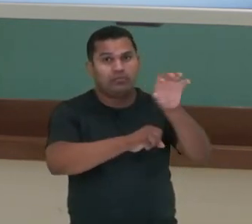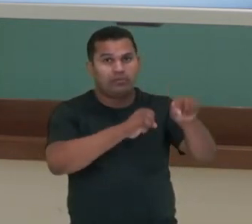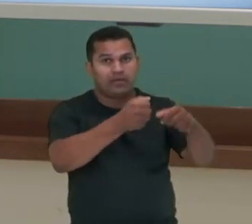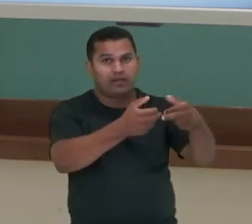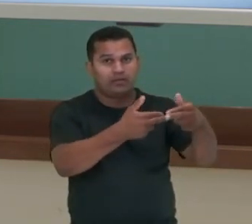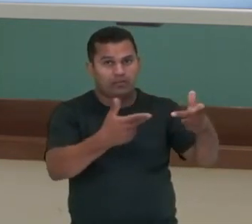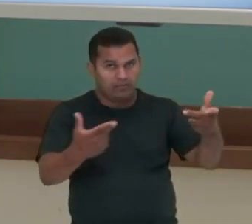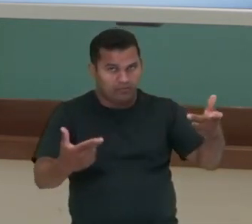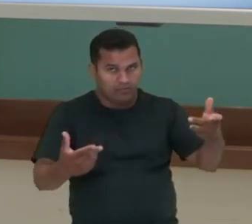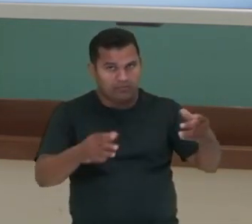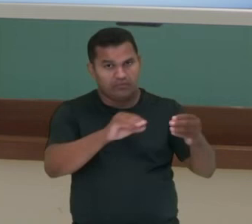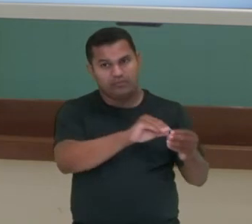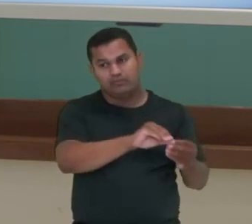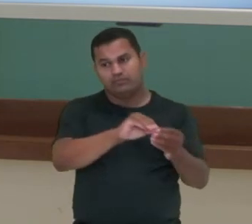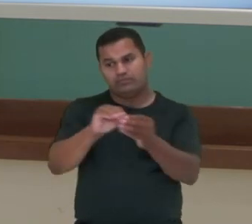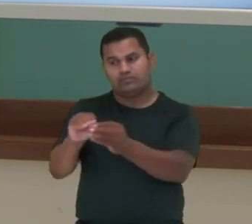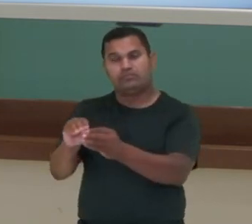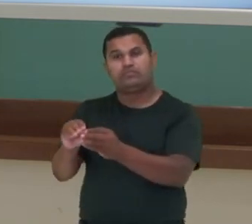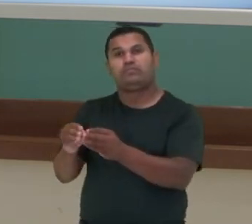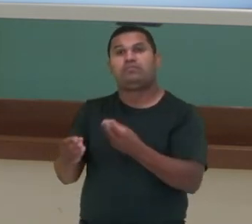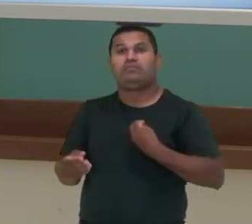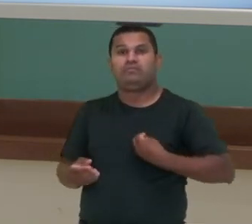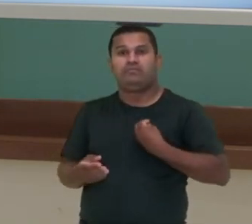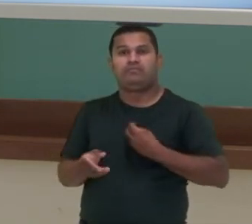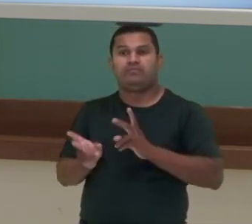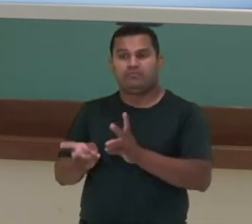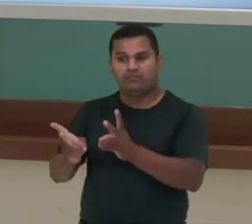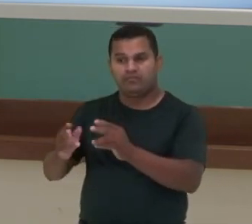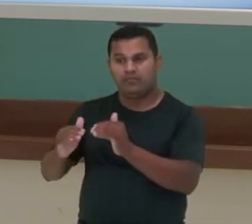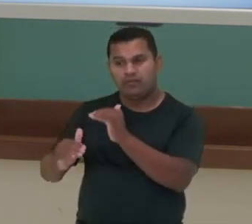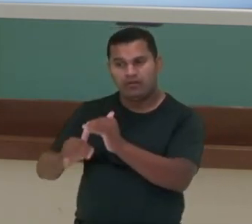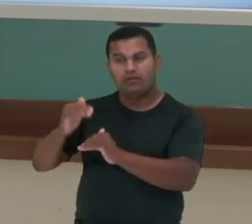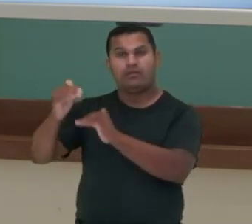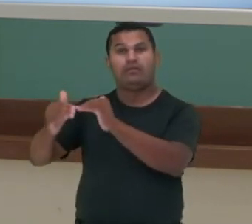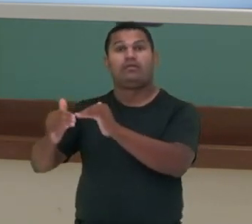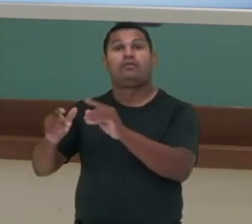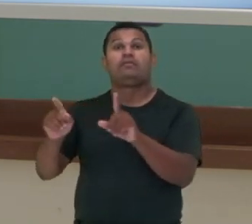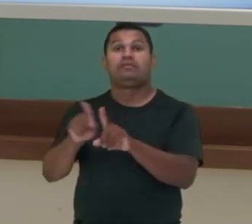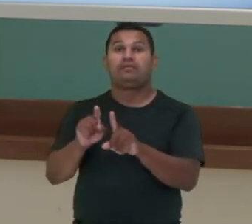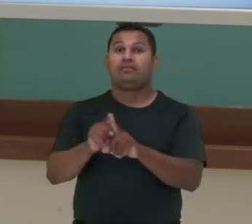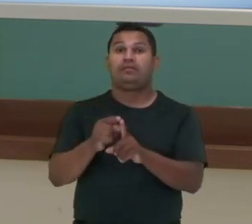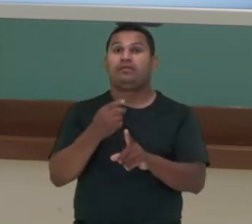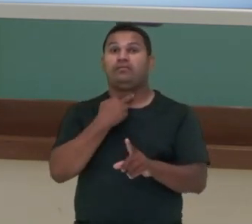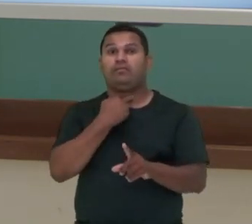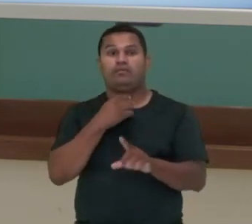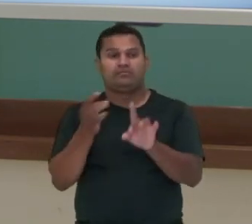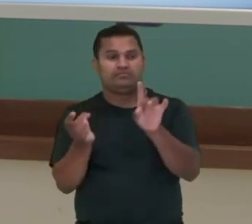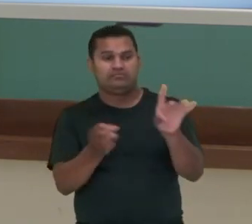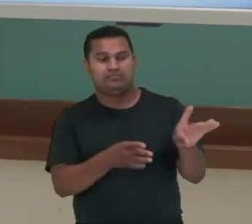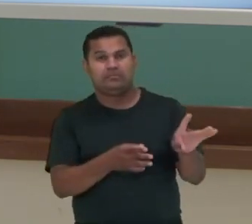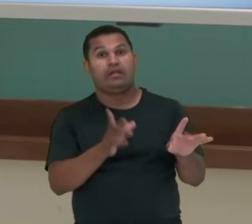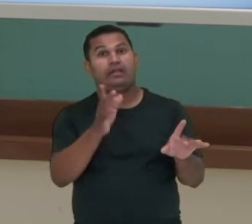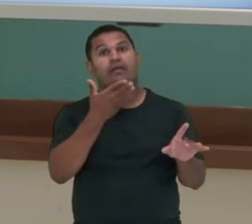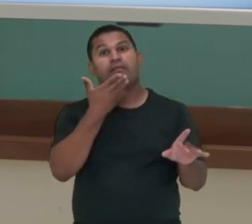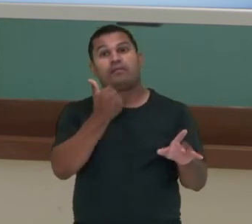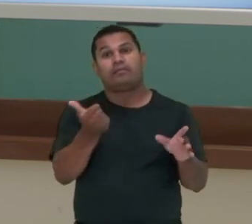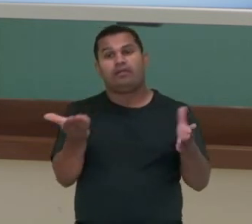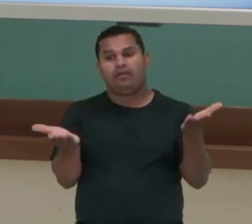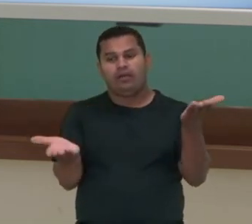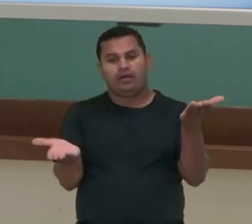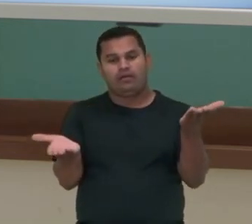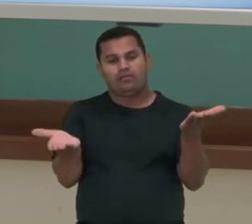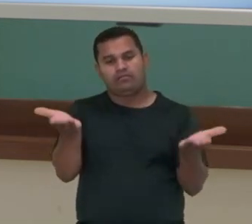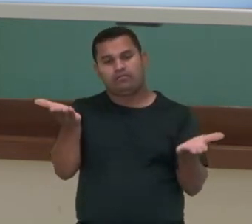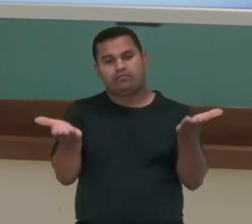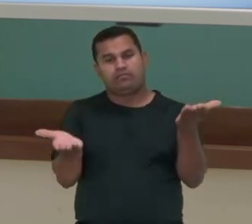para melhorar essa relação do homem com o meio ambiente, certo? A Mata Atlântica faz parte de